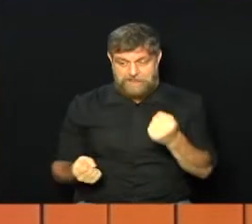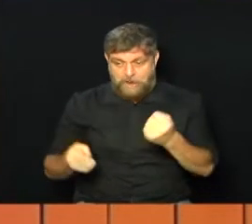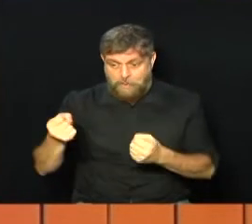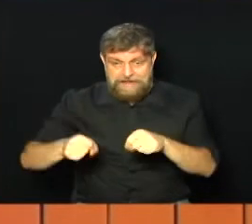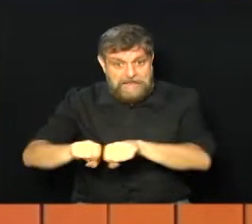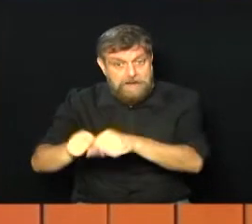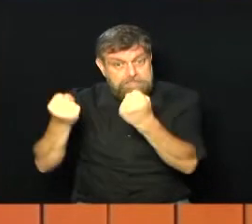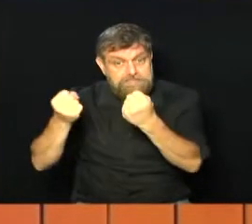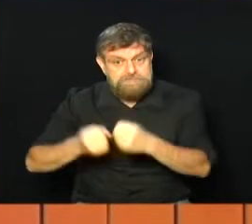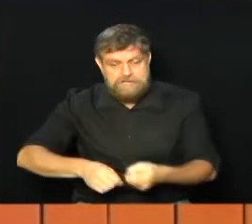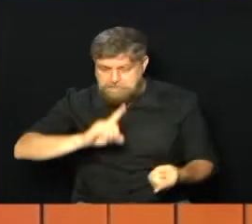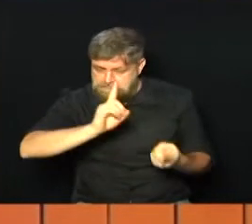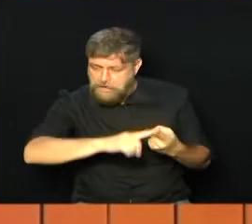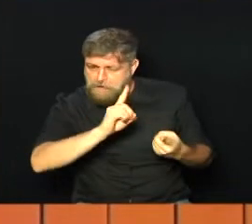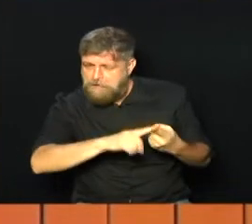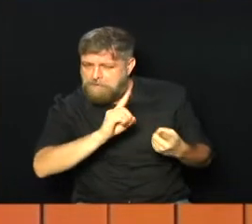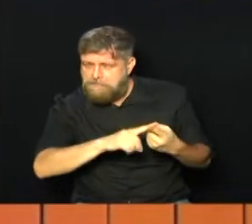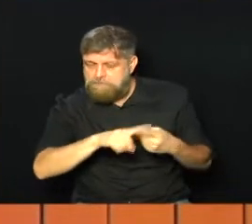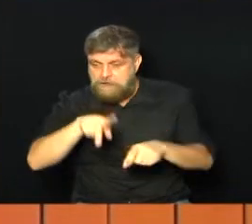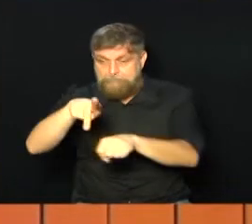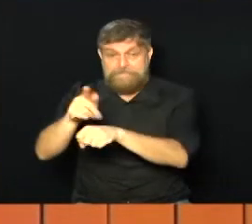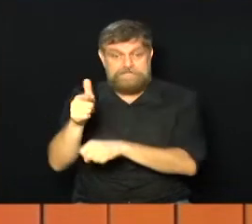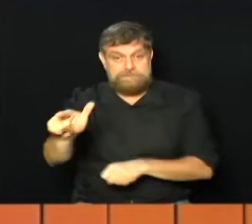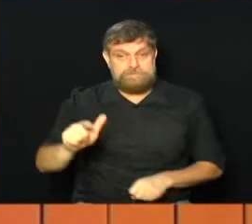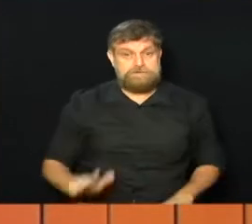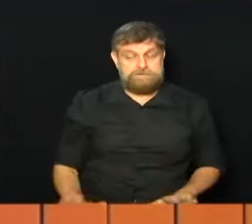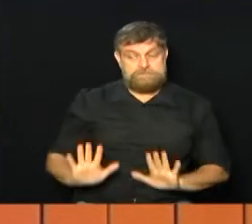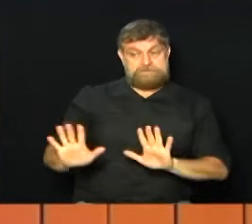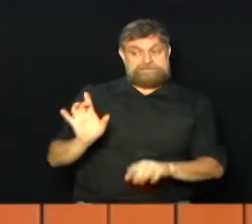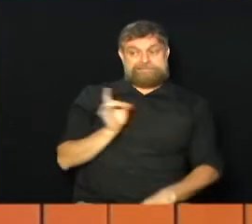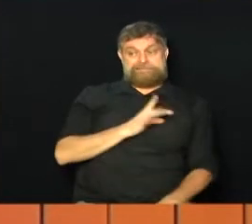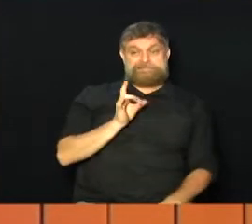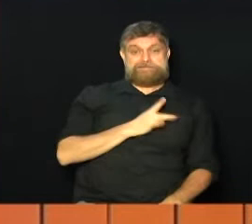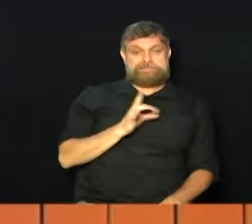essas ameaças fora do país, longe de casa, não deve ter sido fácil.